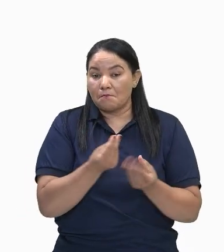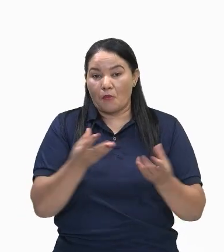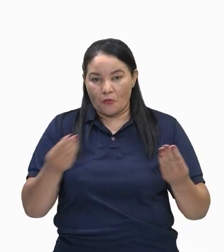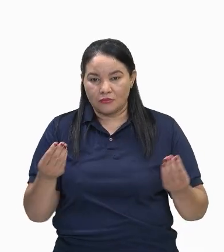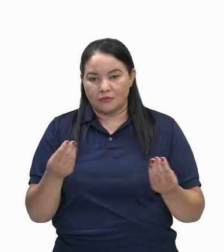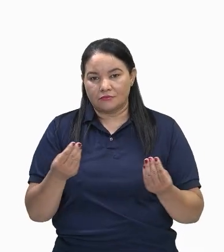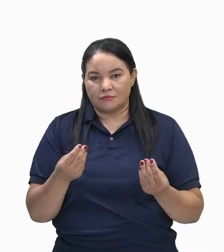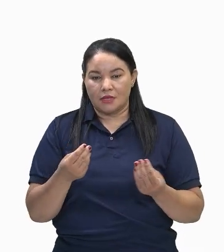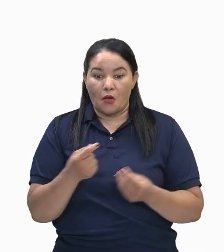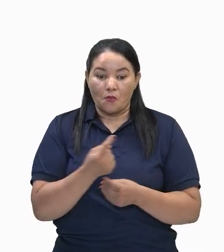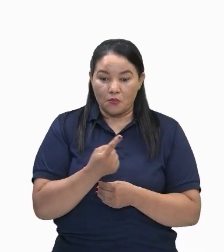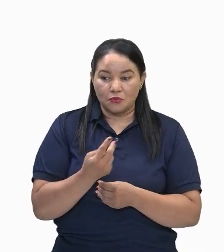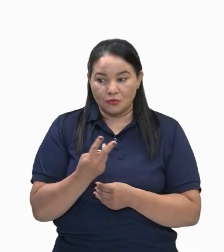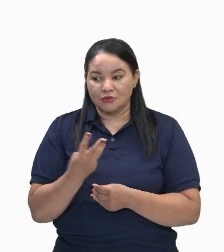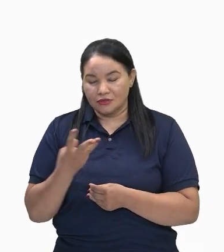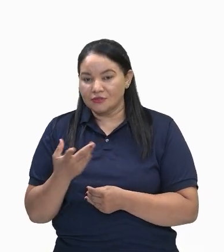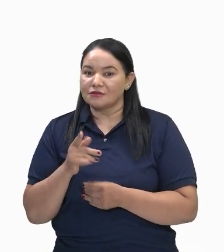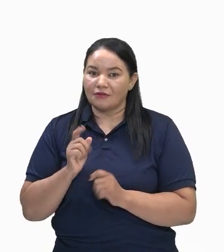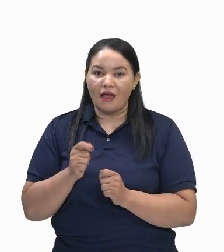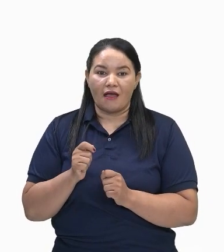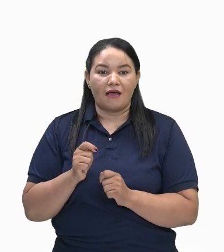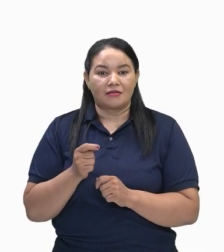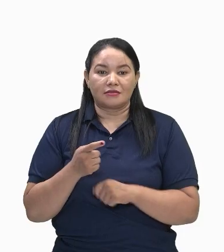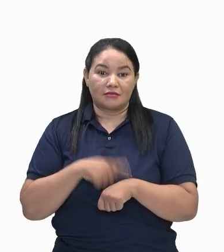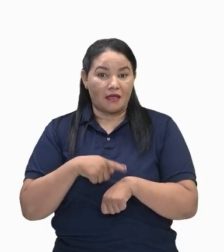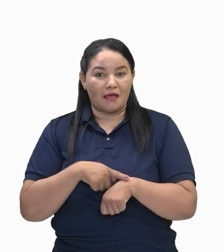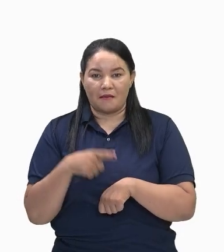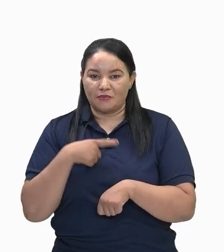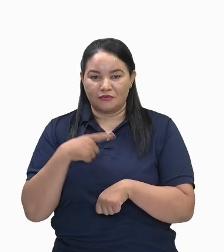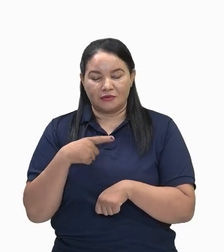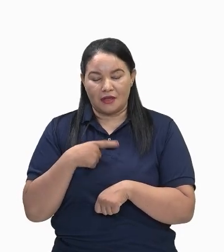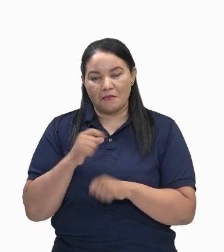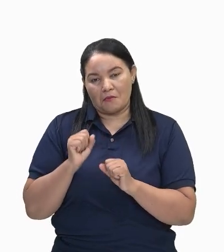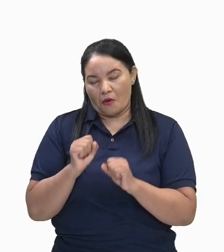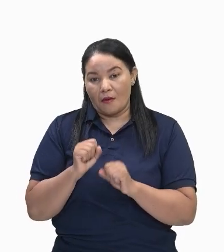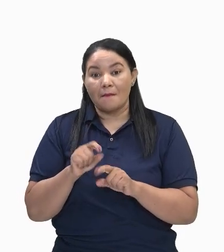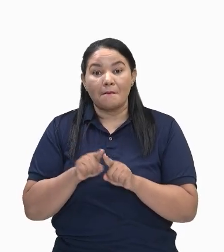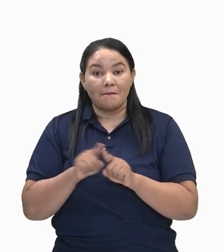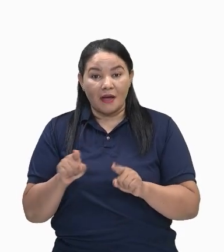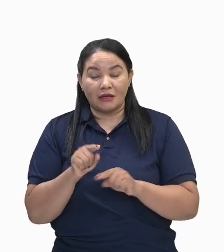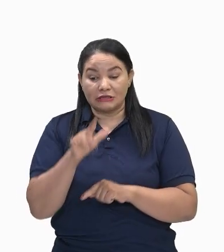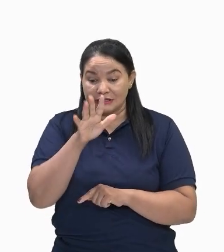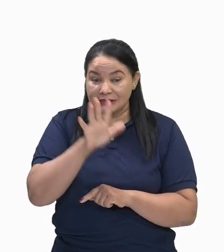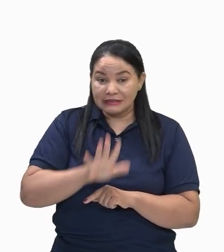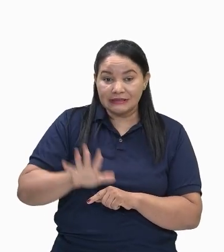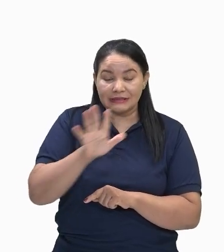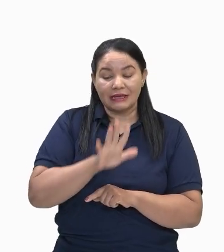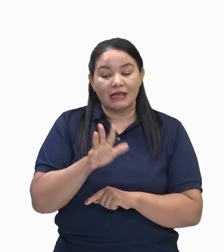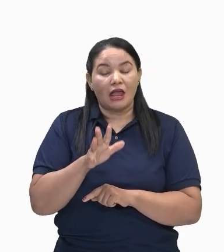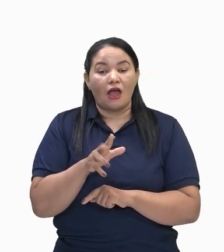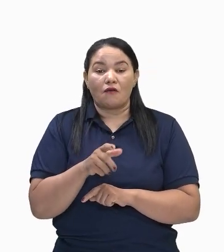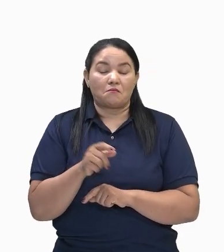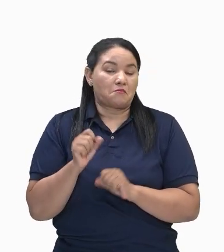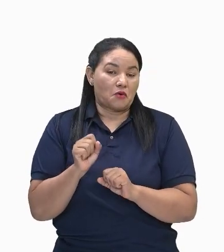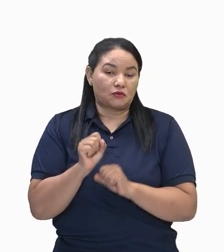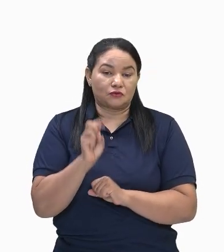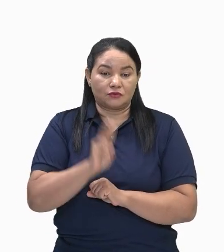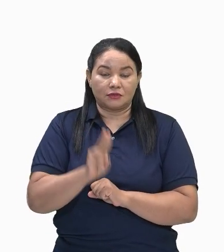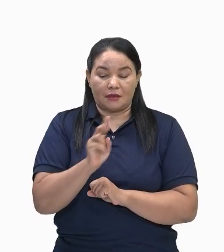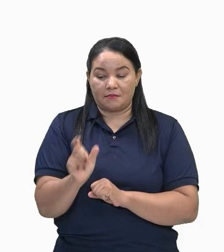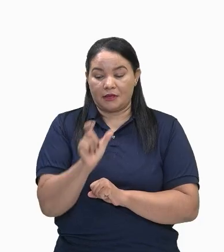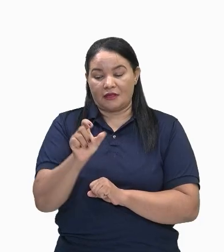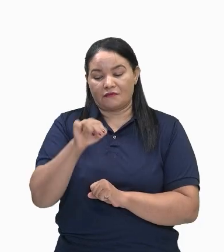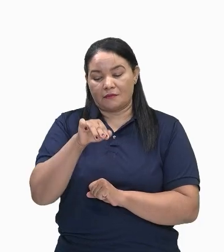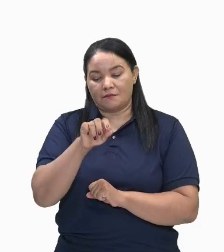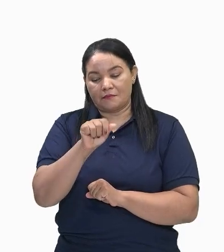certo? Porque, né, se eu tiver tempo, eu posso contar de uma por uma. Mas quando eu quero me referir de modo geral, sem precisar contar, eu vou usar a palavrinha many,